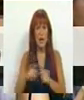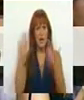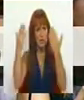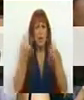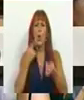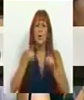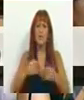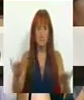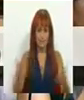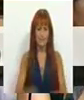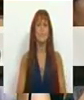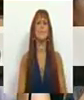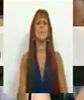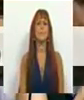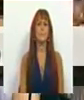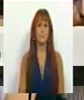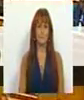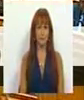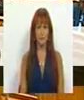saudamos mais uma vez.